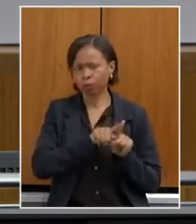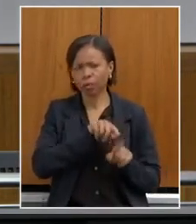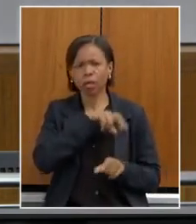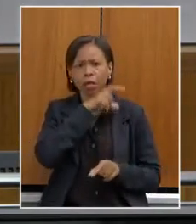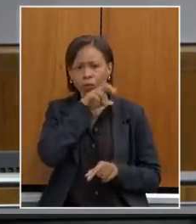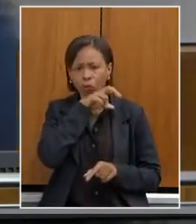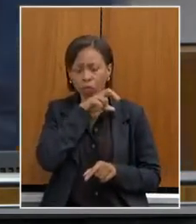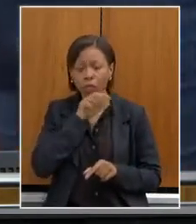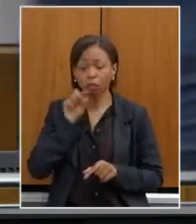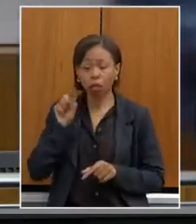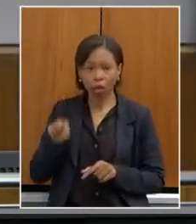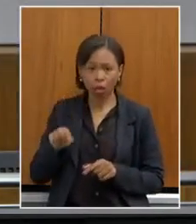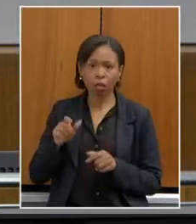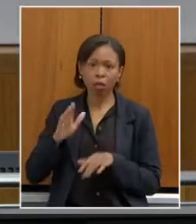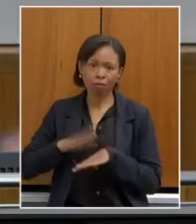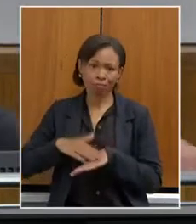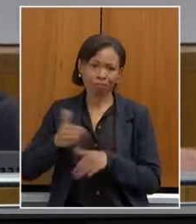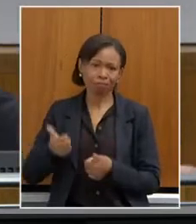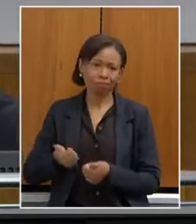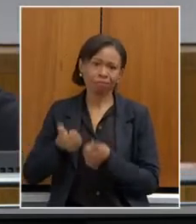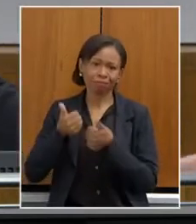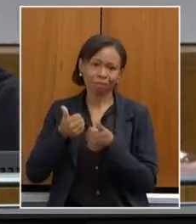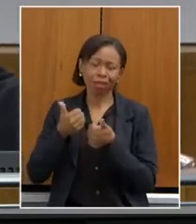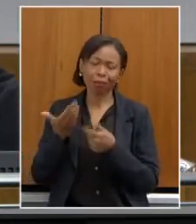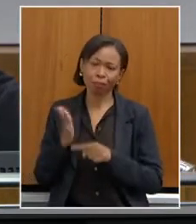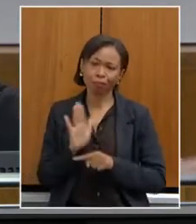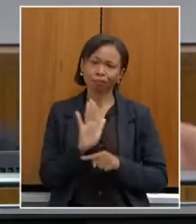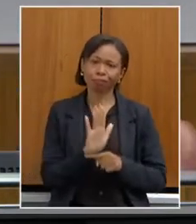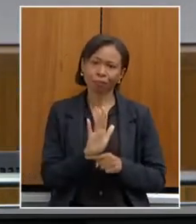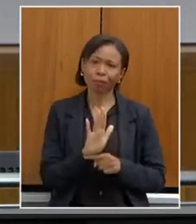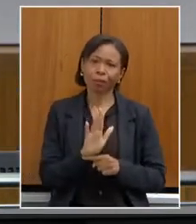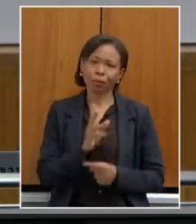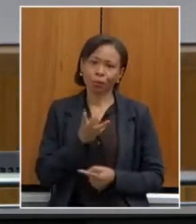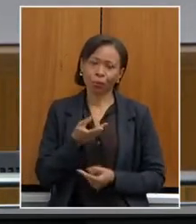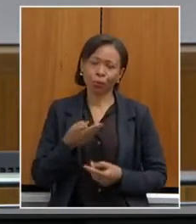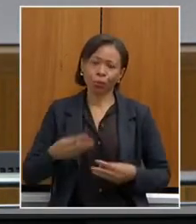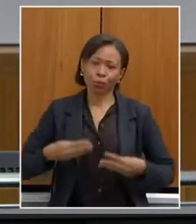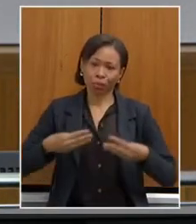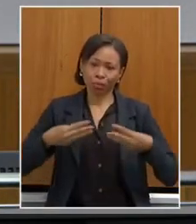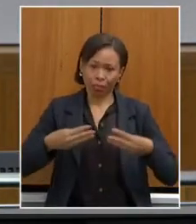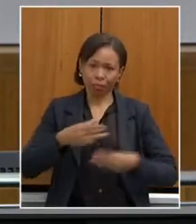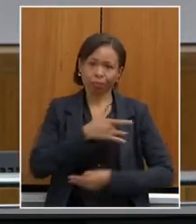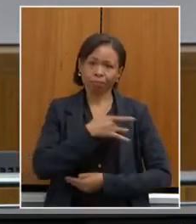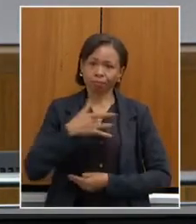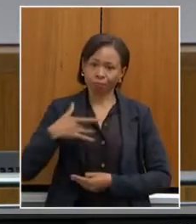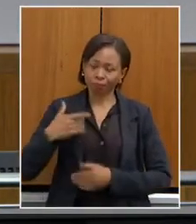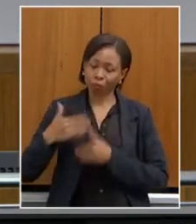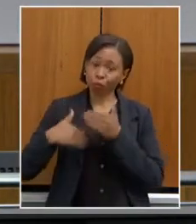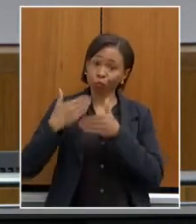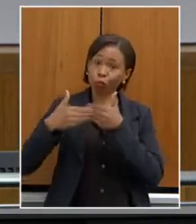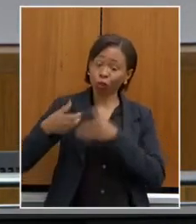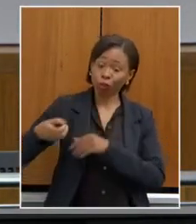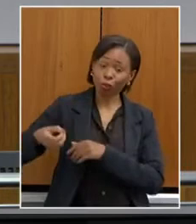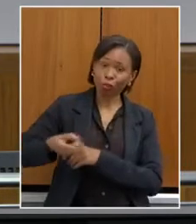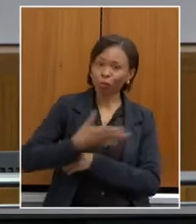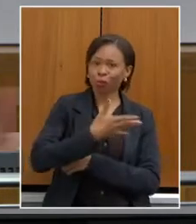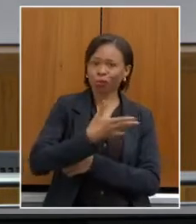ajudar e muito ao Ministério da Saúde no desenvolvimento de futuras vacinas